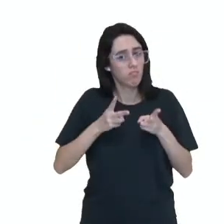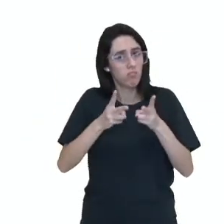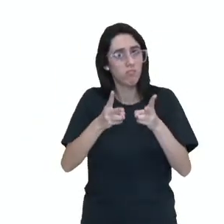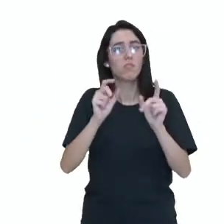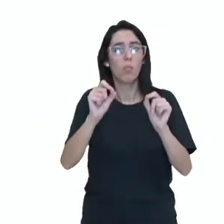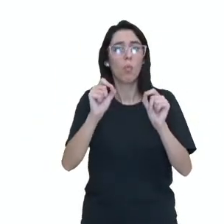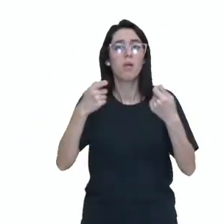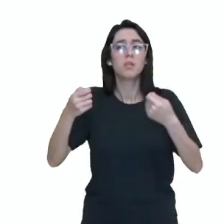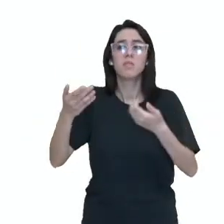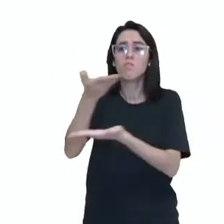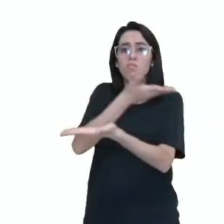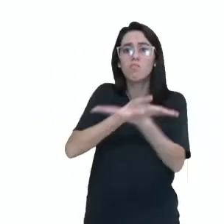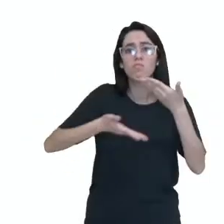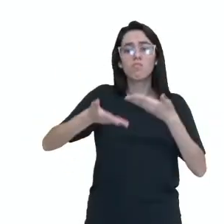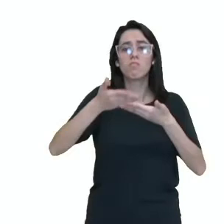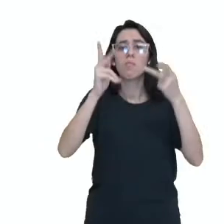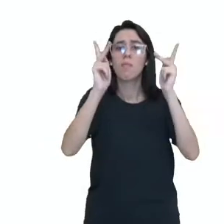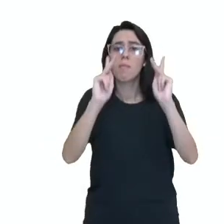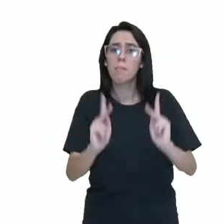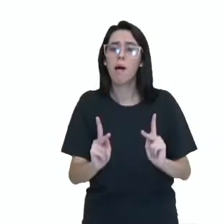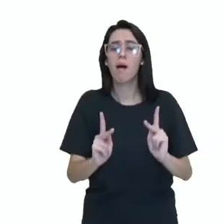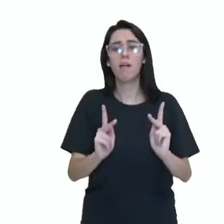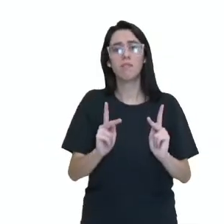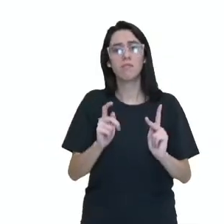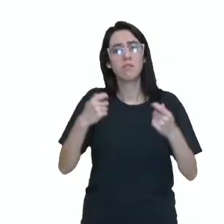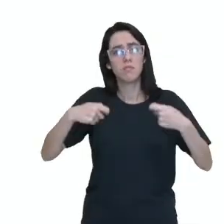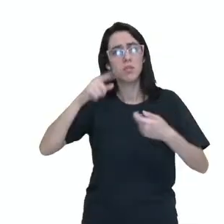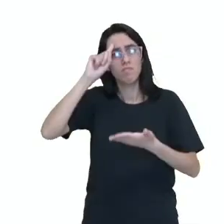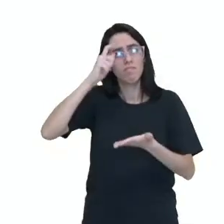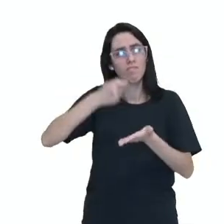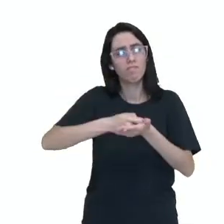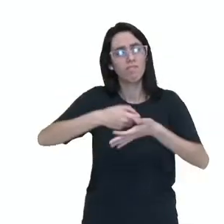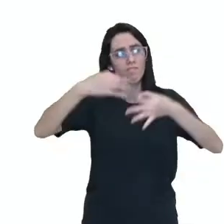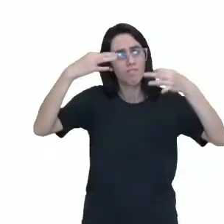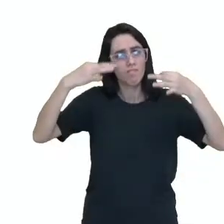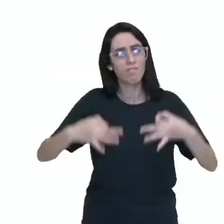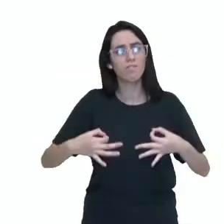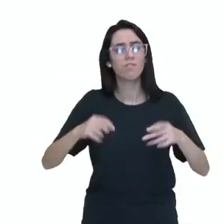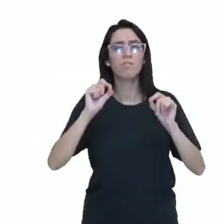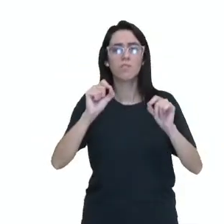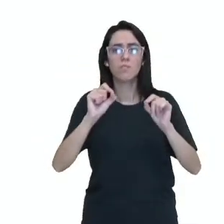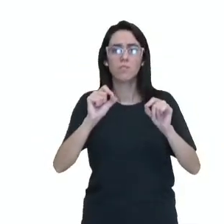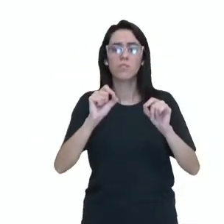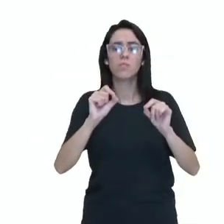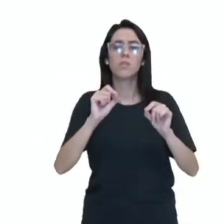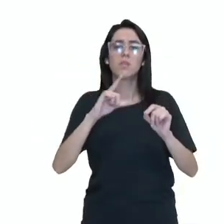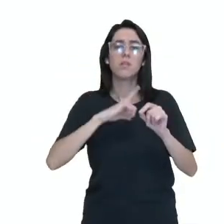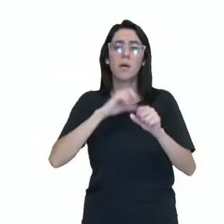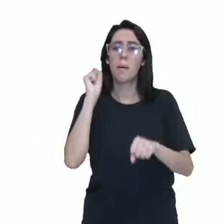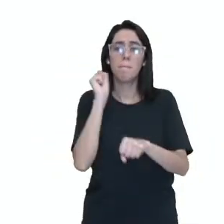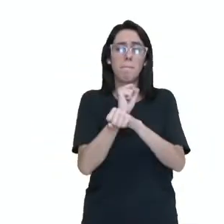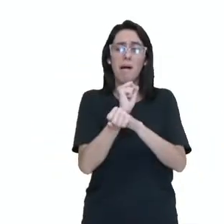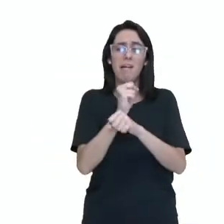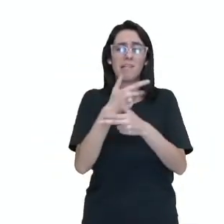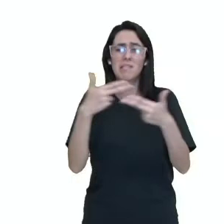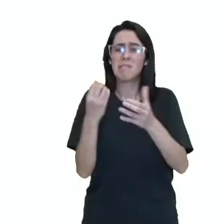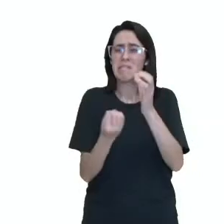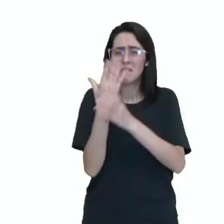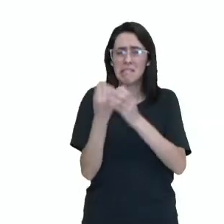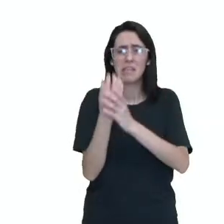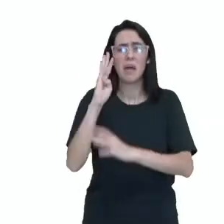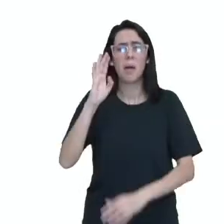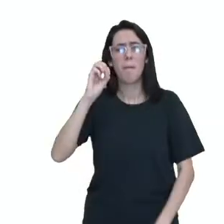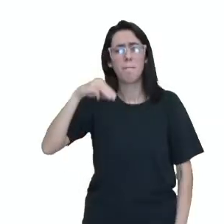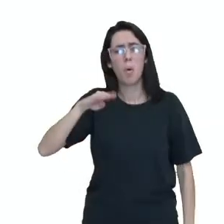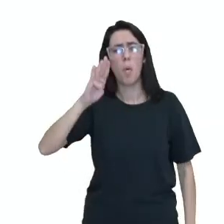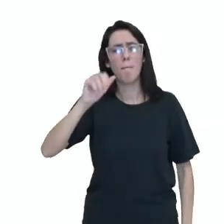de boa-fé sobre medidas eficazes relativas à cessação da corrida armamentista nuclear em